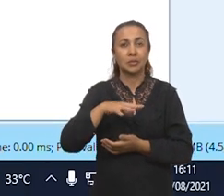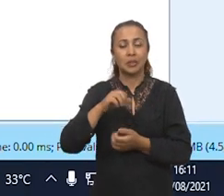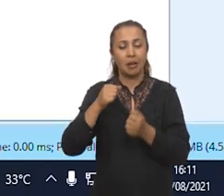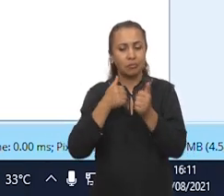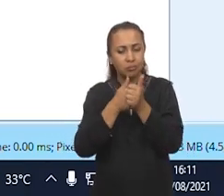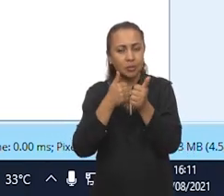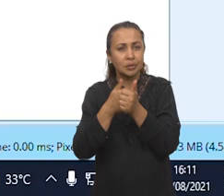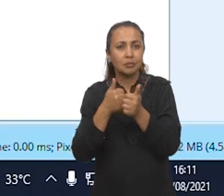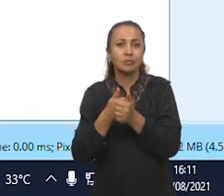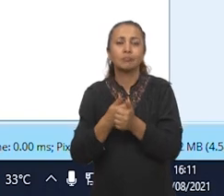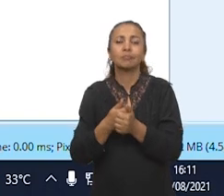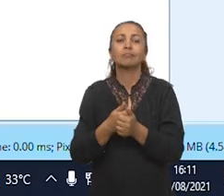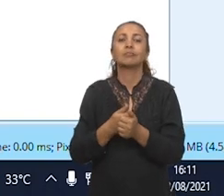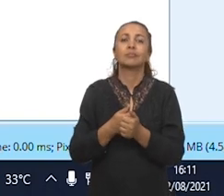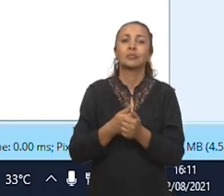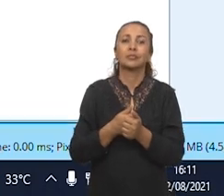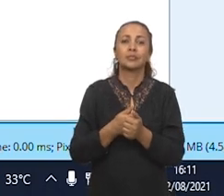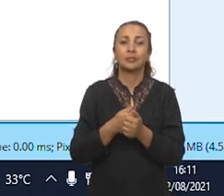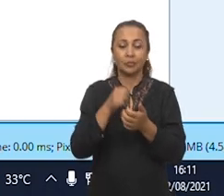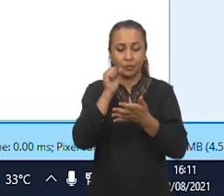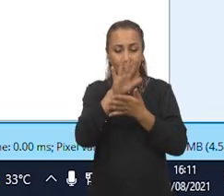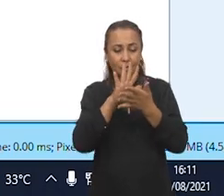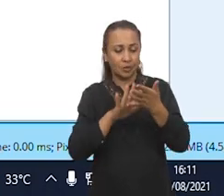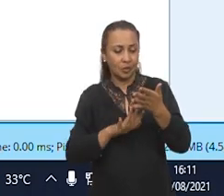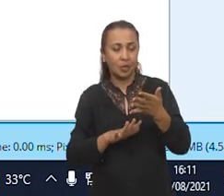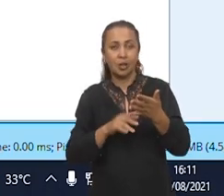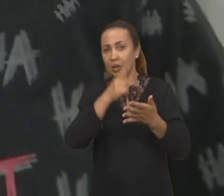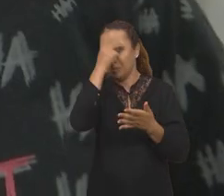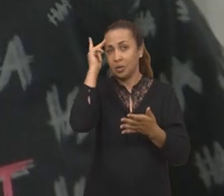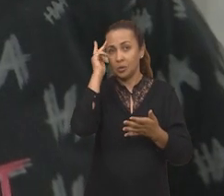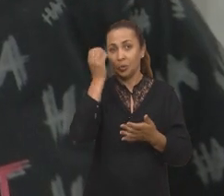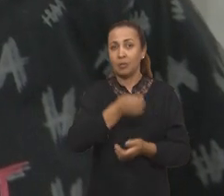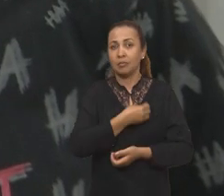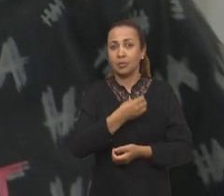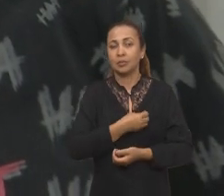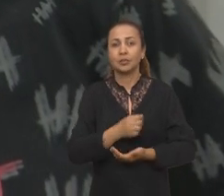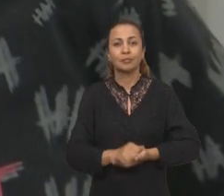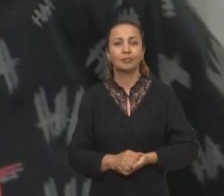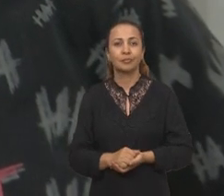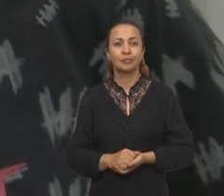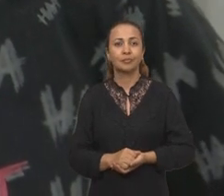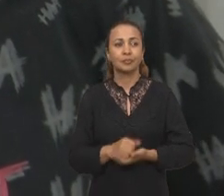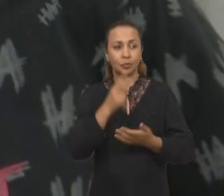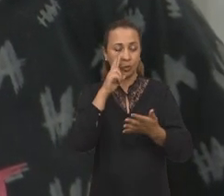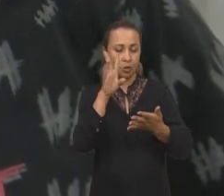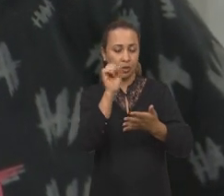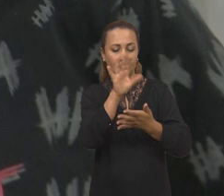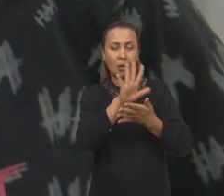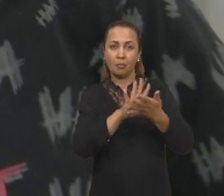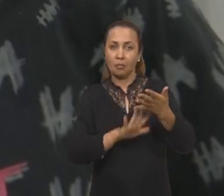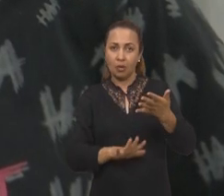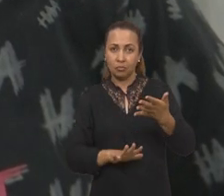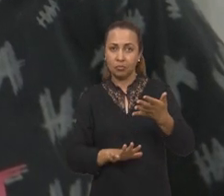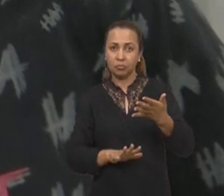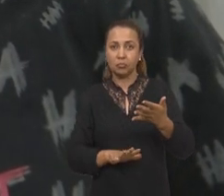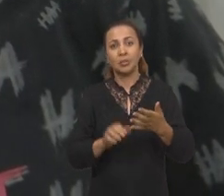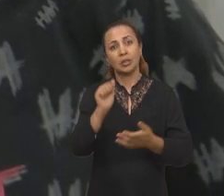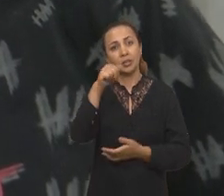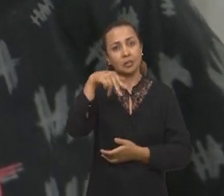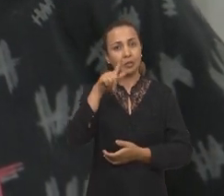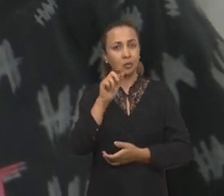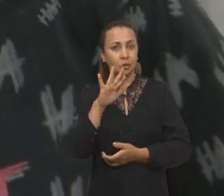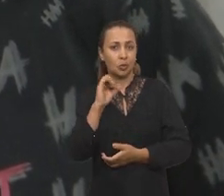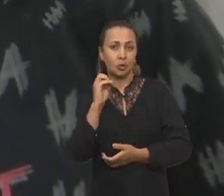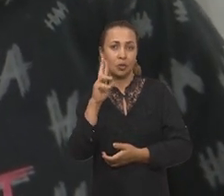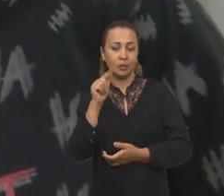simulados aproximar de avaliações um ser humano vivo a gente é através das imagens ressonância magnética angiografia